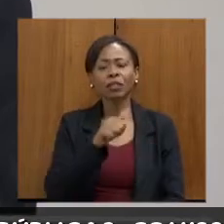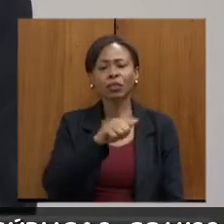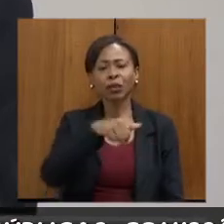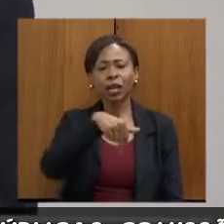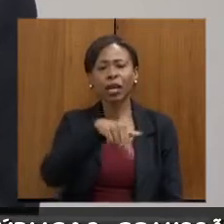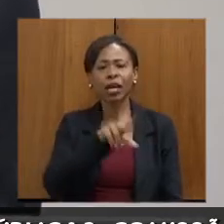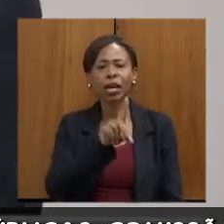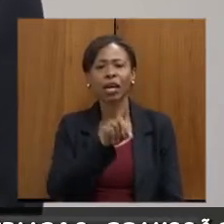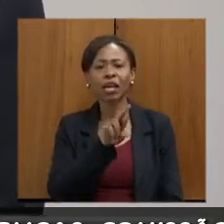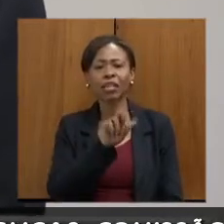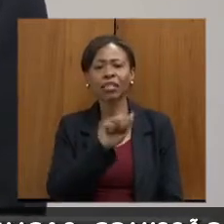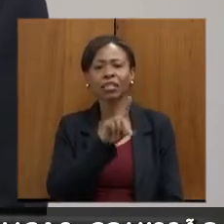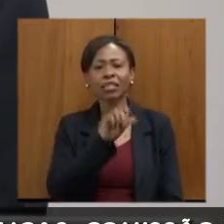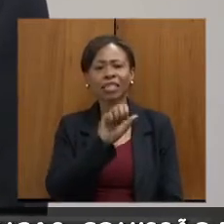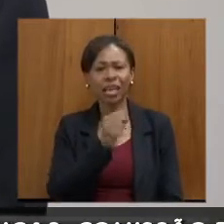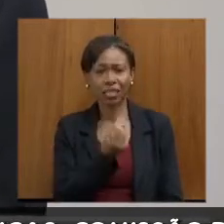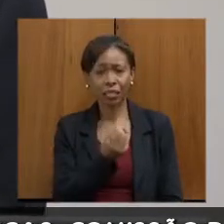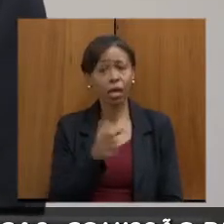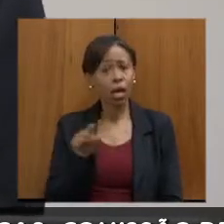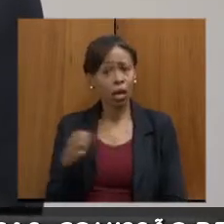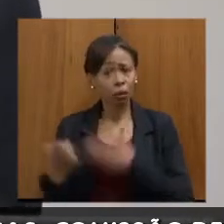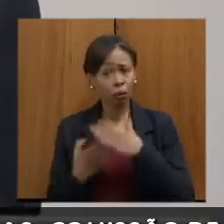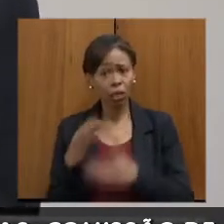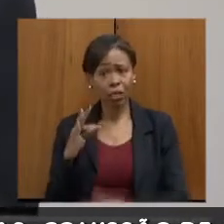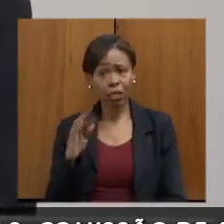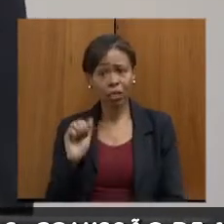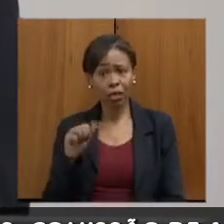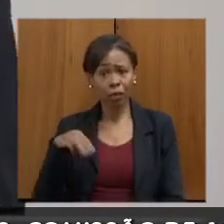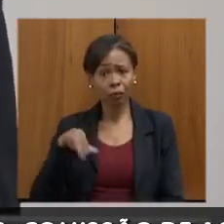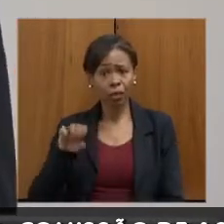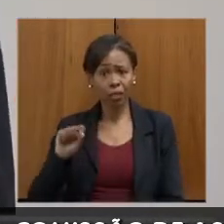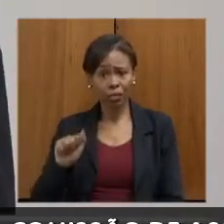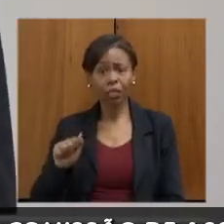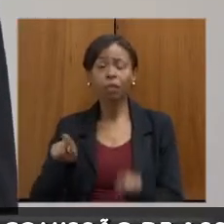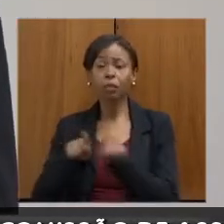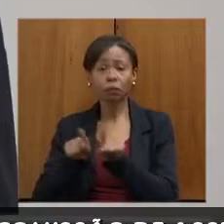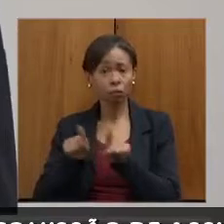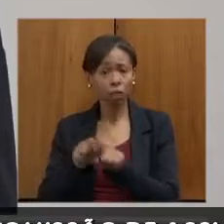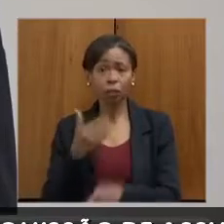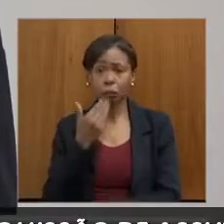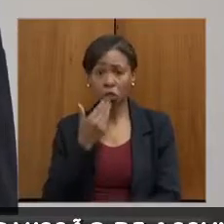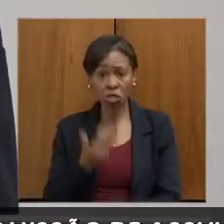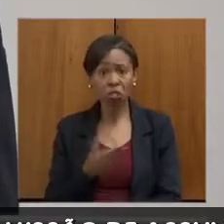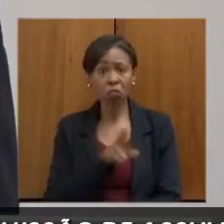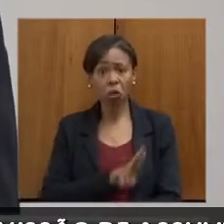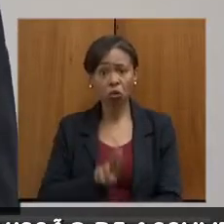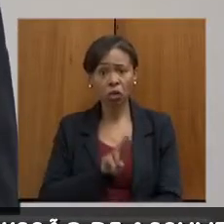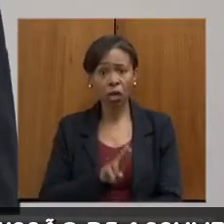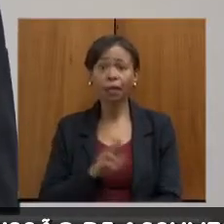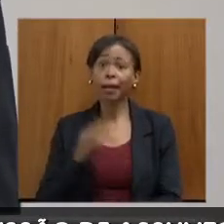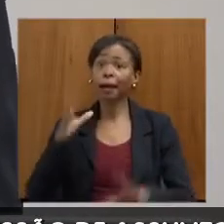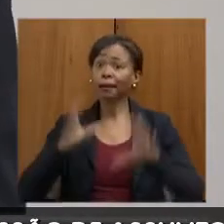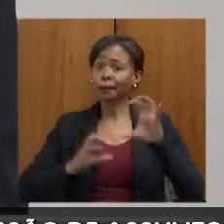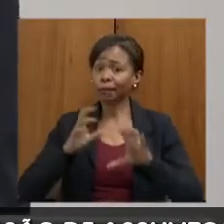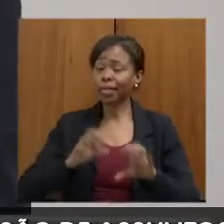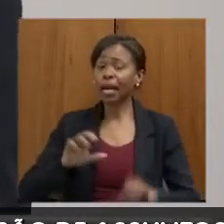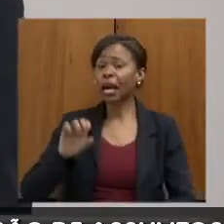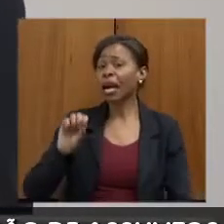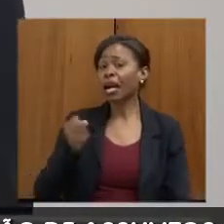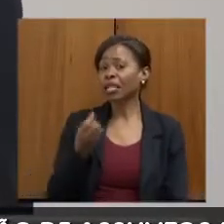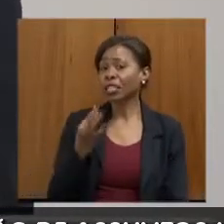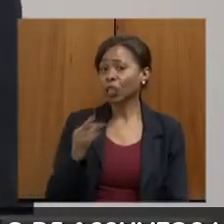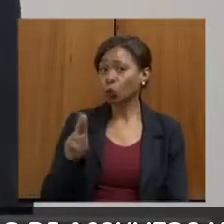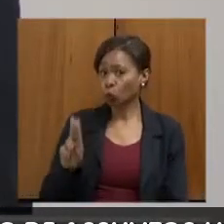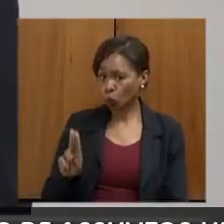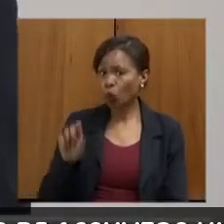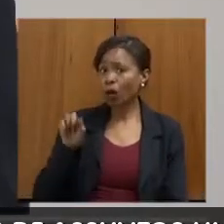empresa camisa tá pedindo também para utilizar só sabe tá tendo uma briga nesse momento que é CPU é que comanda